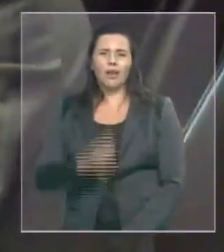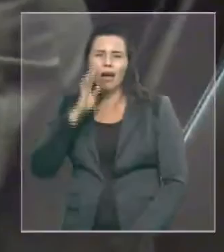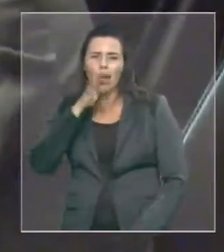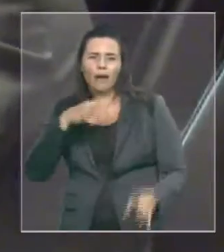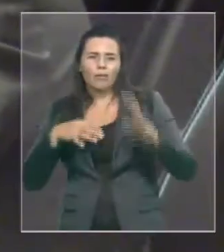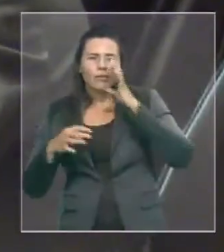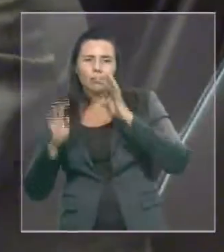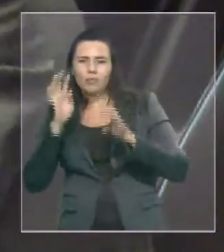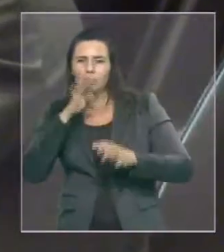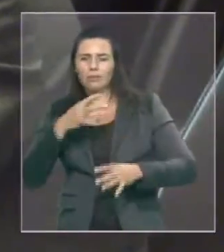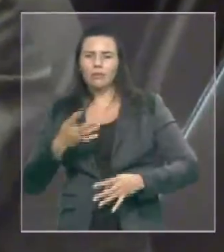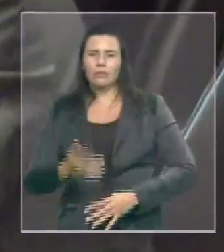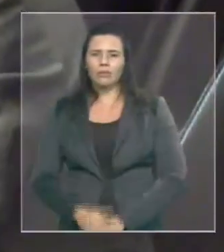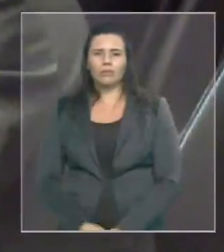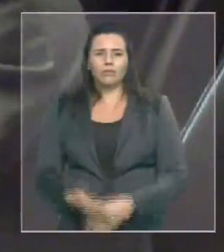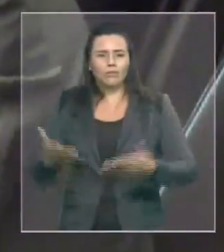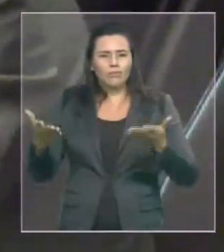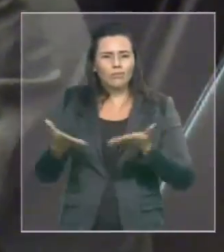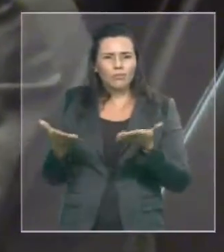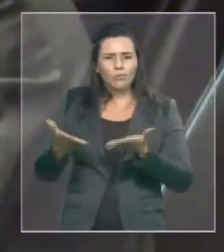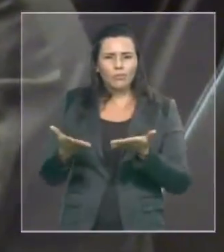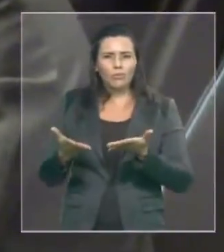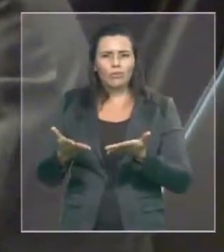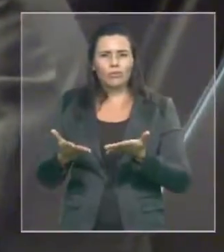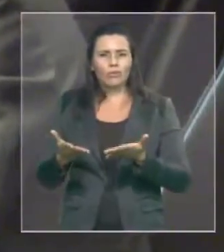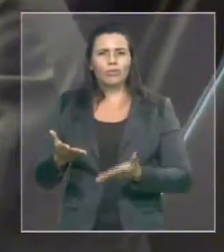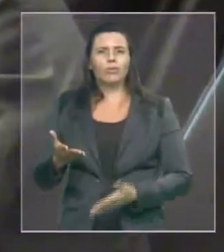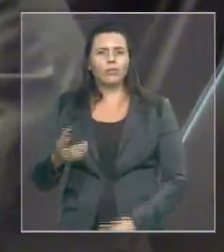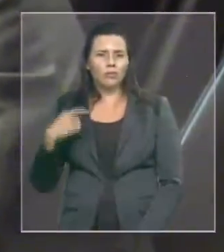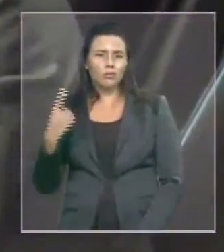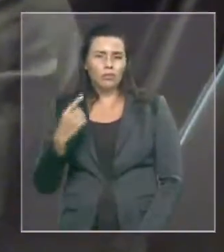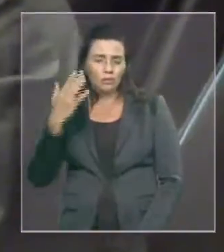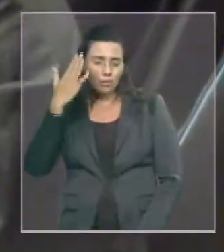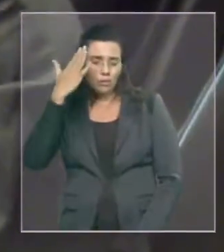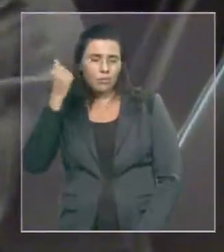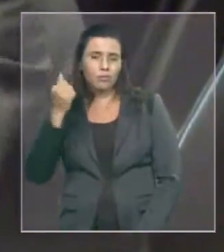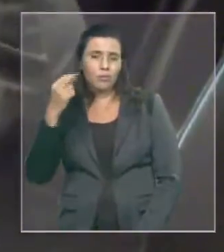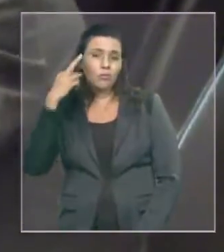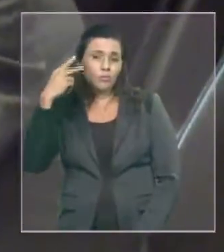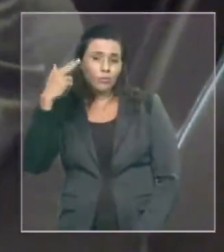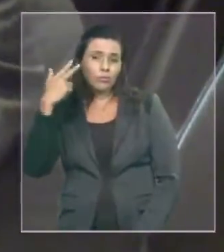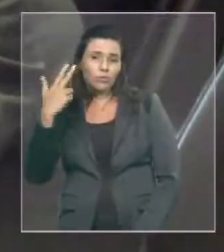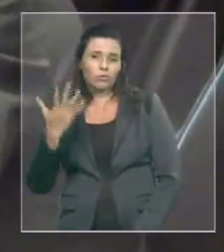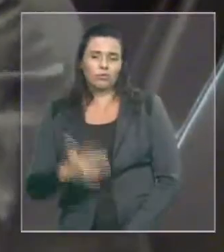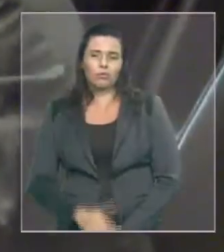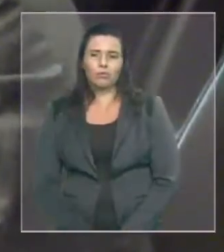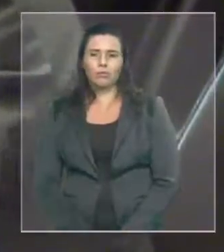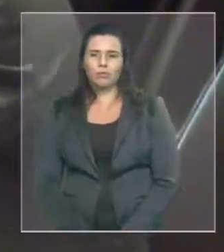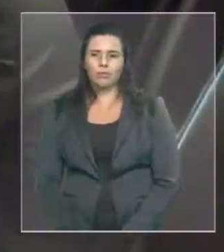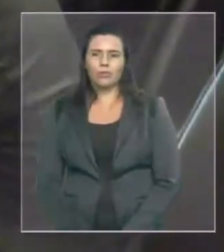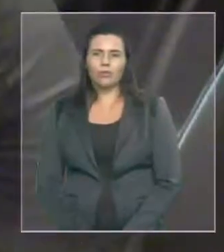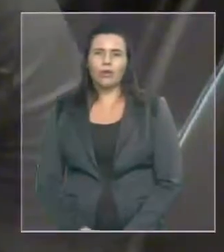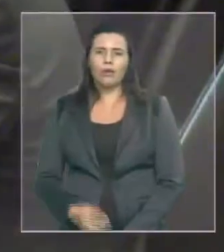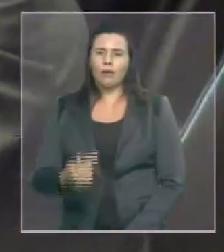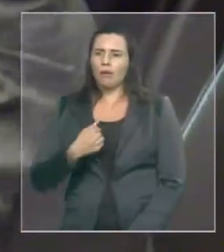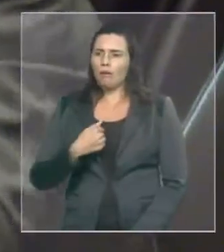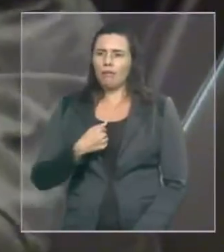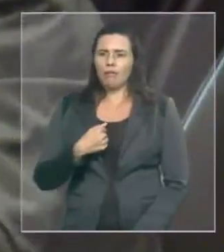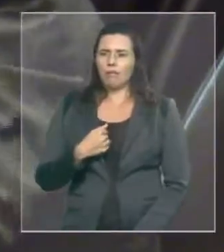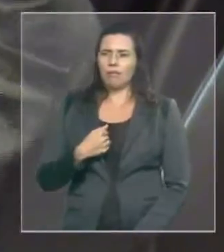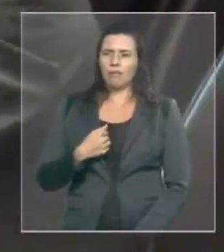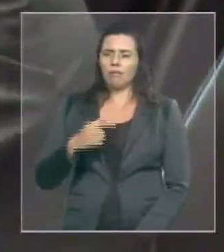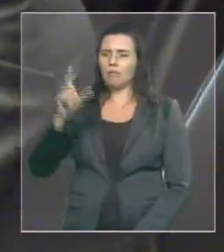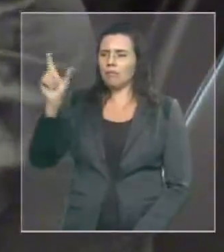desqualificar este momento que, de fato, é histórico. Ninguém, nem Vossa Excelência, nem eu, nem o prefeito Edivaldo,